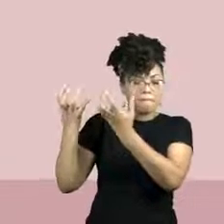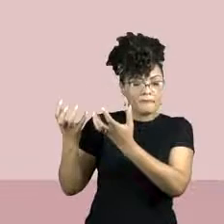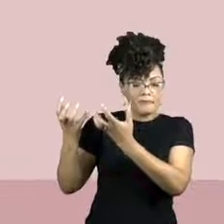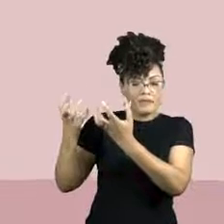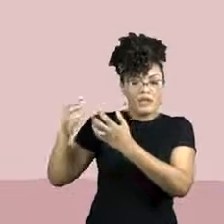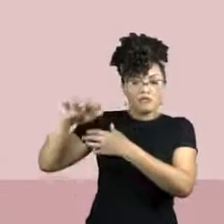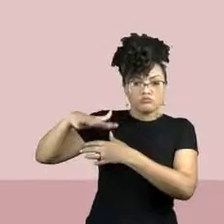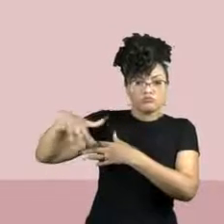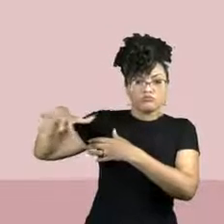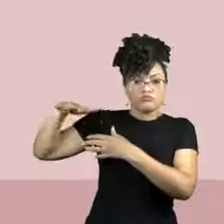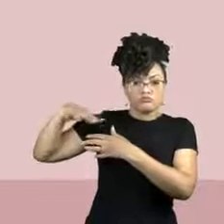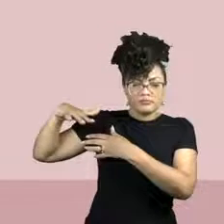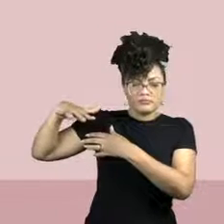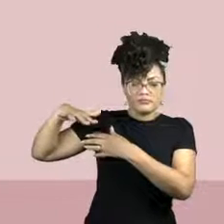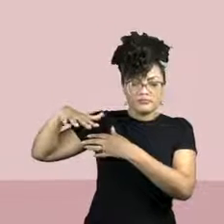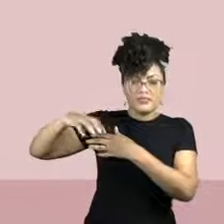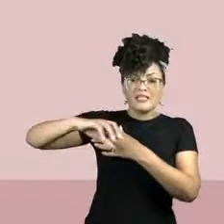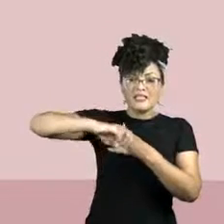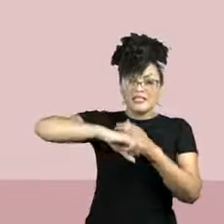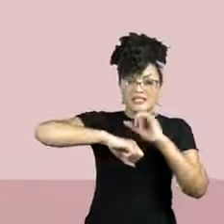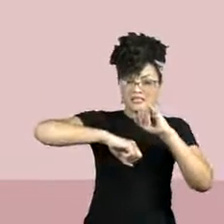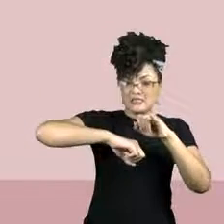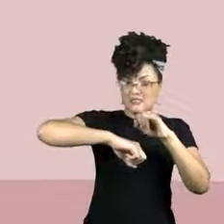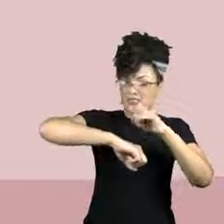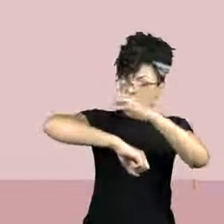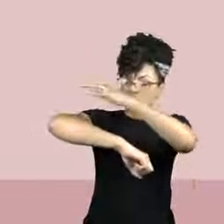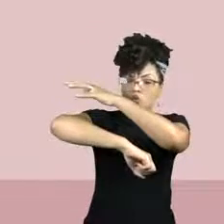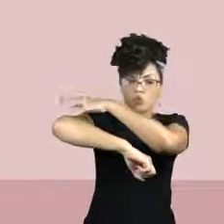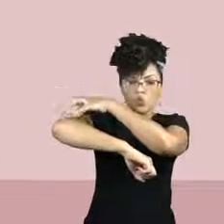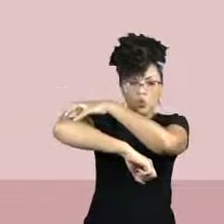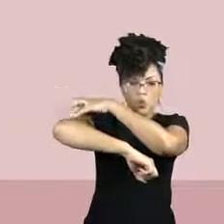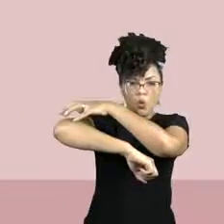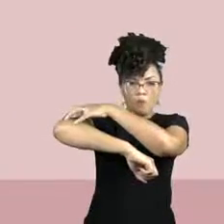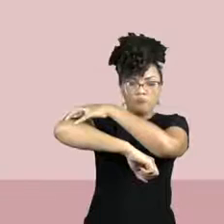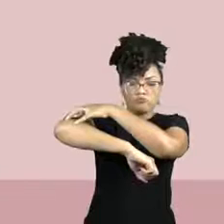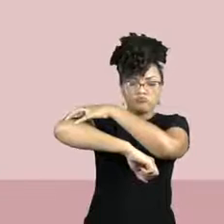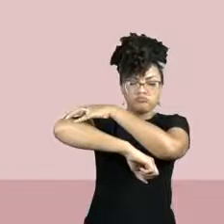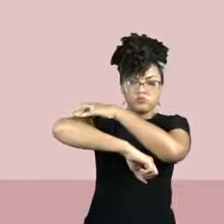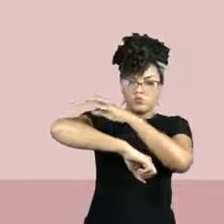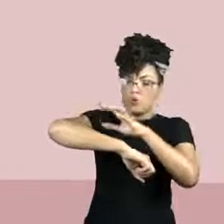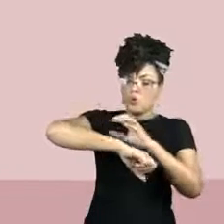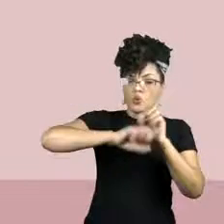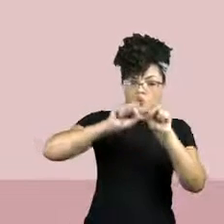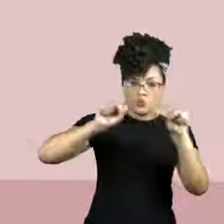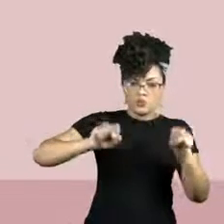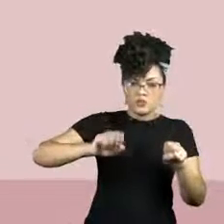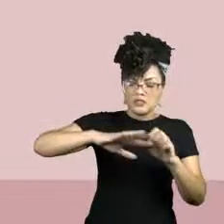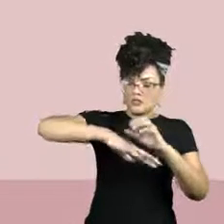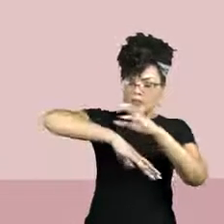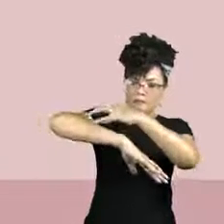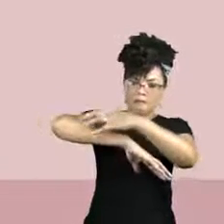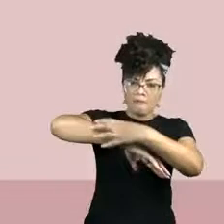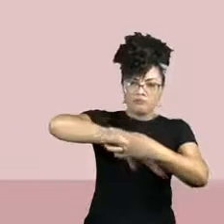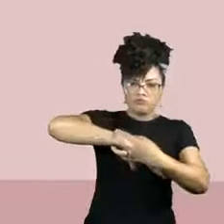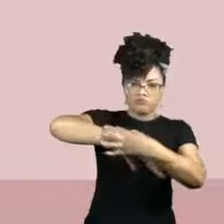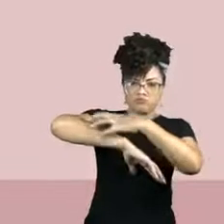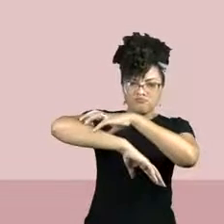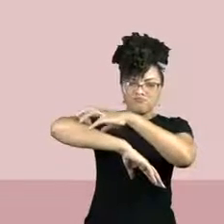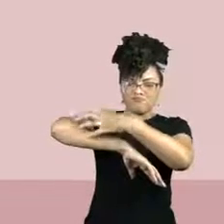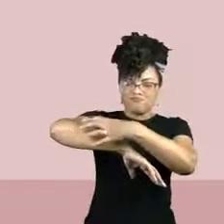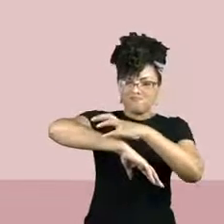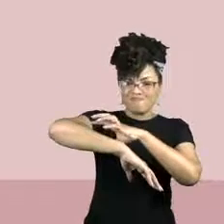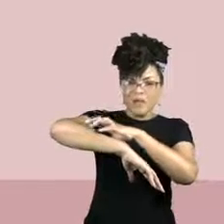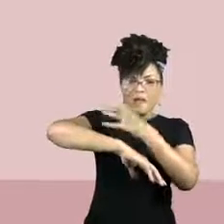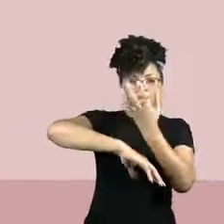quando localizado na crista, ele tende a instabilizar o nosso sistema, porque ele vai causar pesos em uma